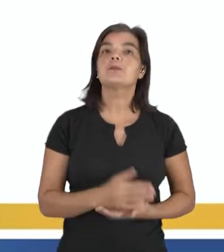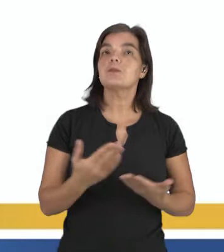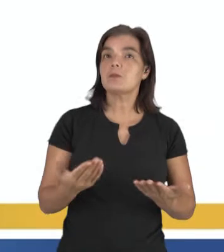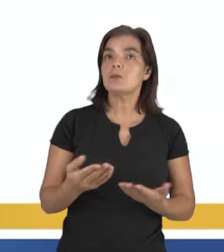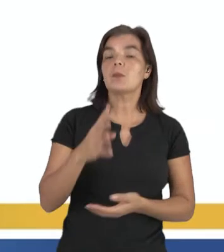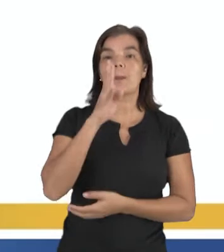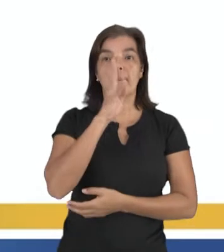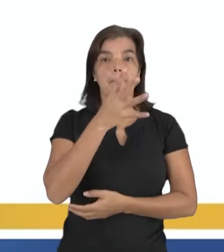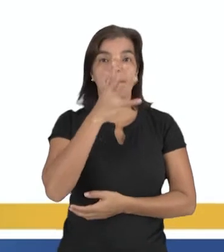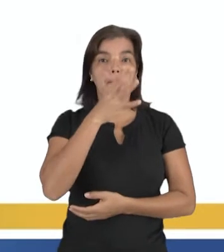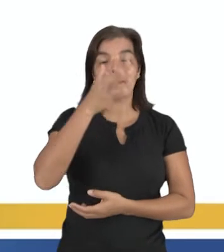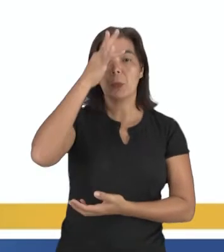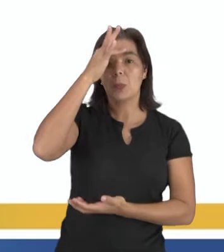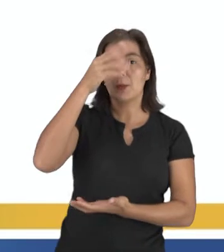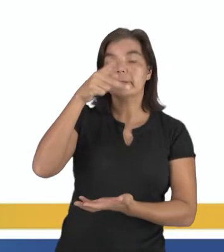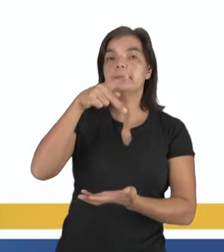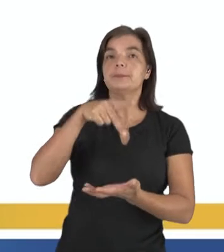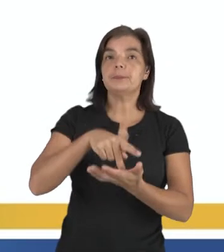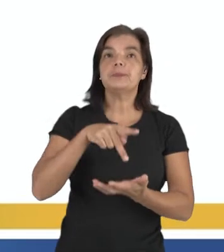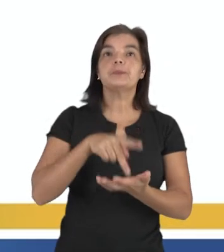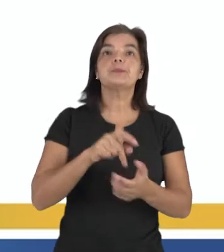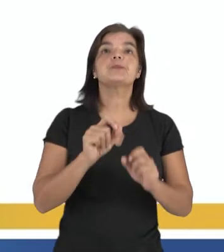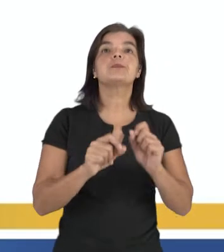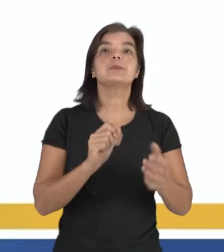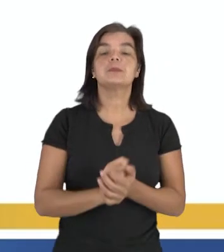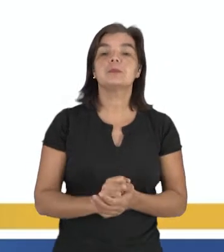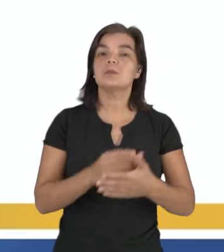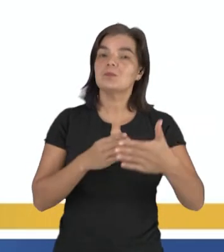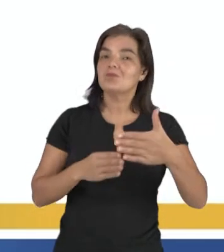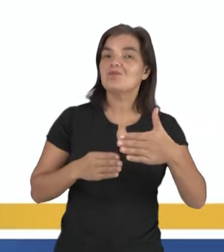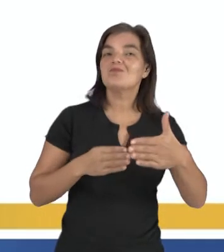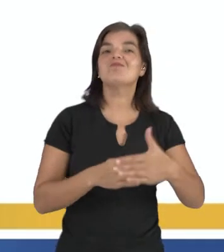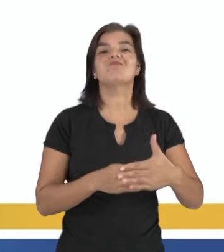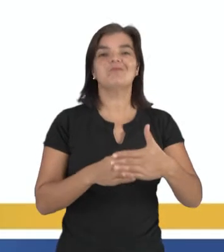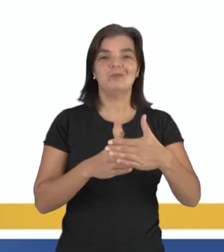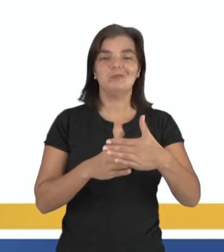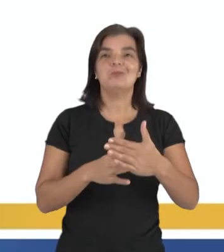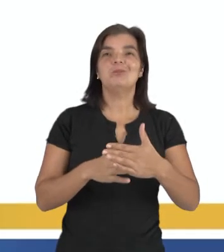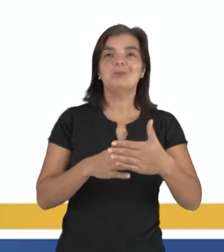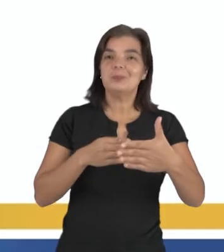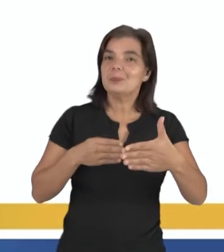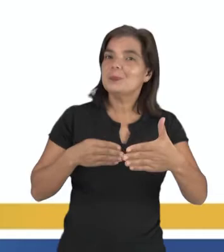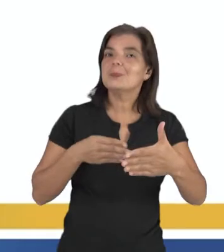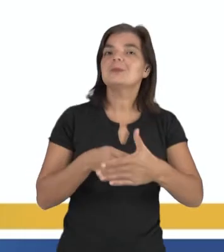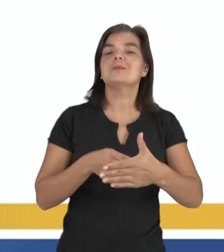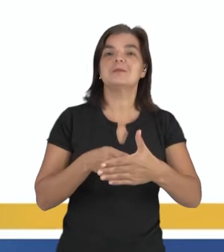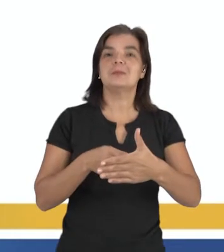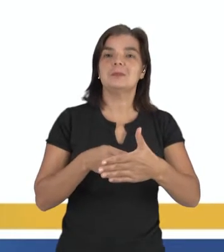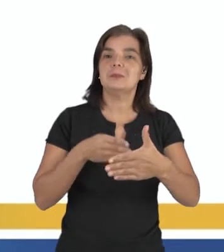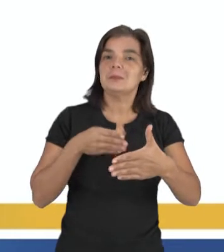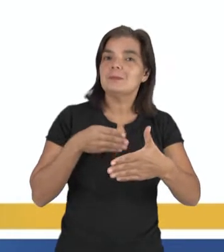uma das críticas do dogmatismo é que o dogmatismo ele